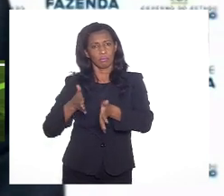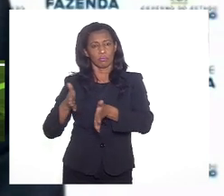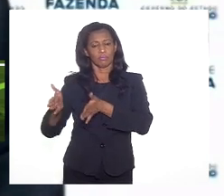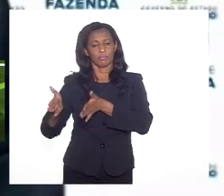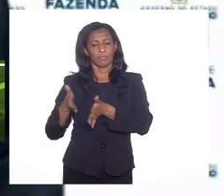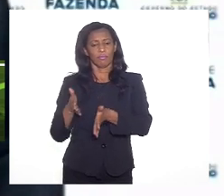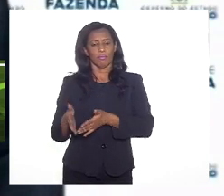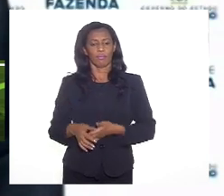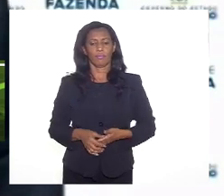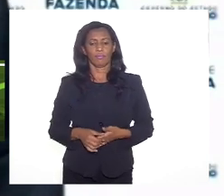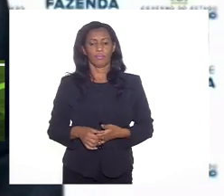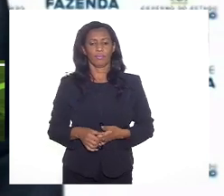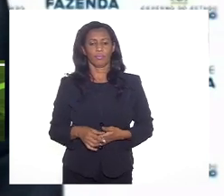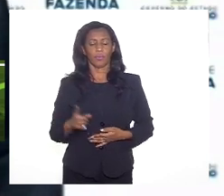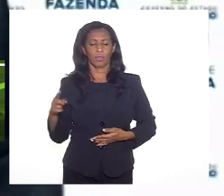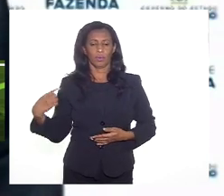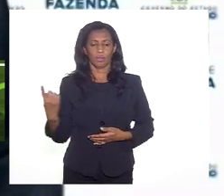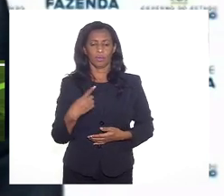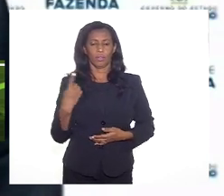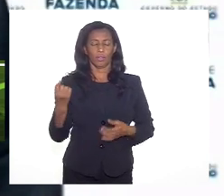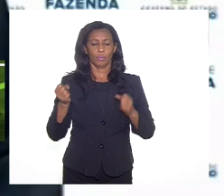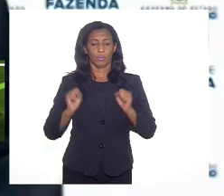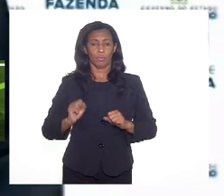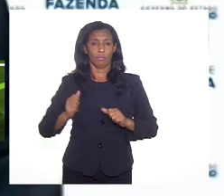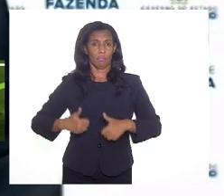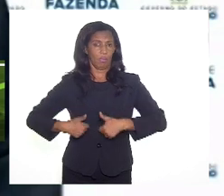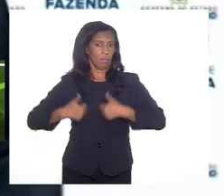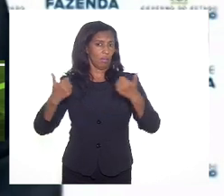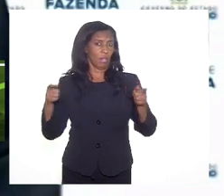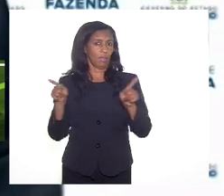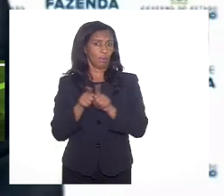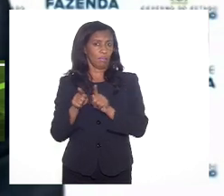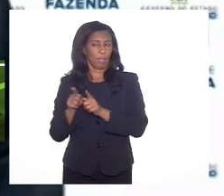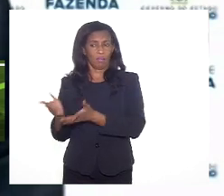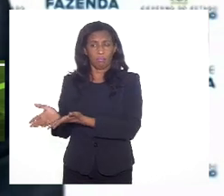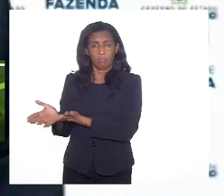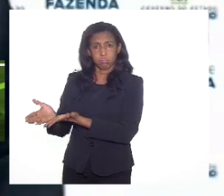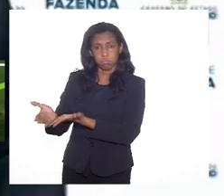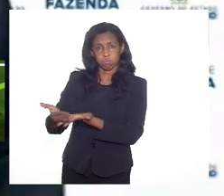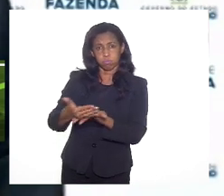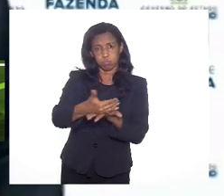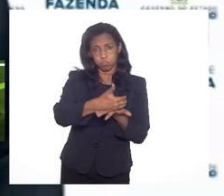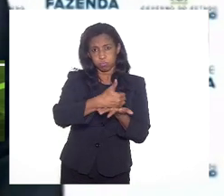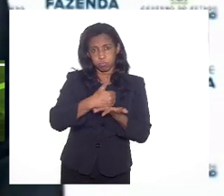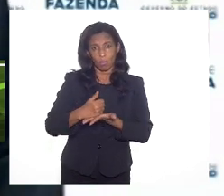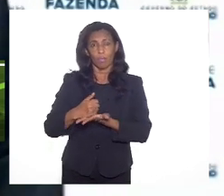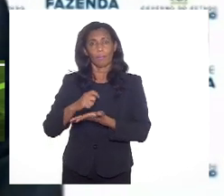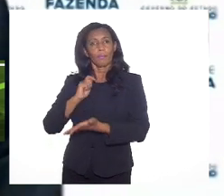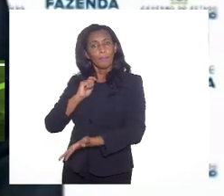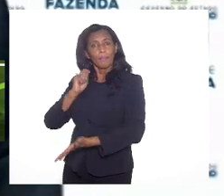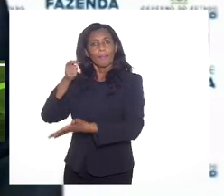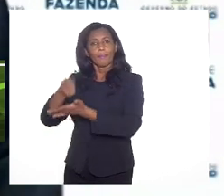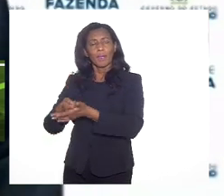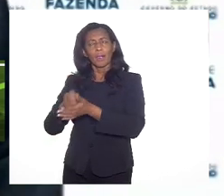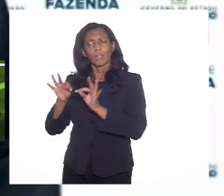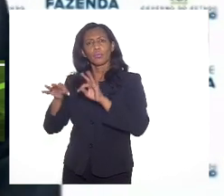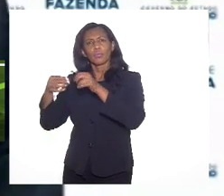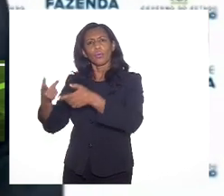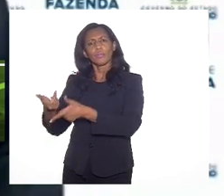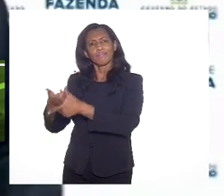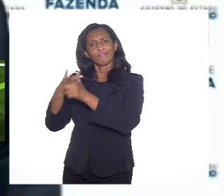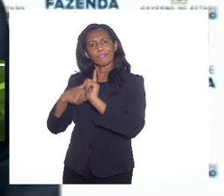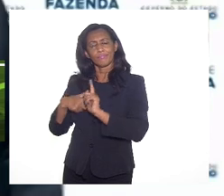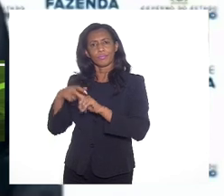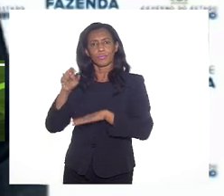nós possamos melhorar também a arrecadação para poder pagar todas as despesas do